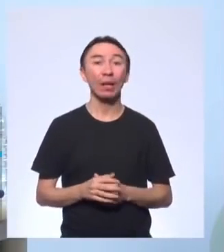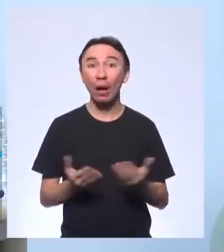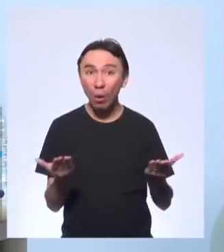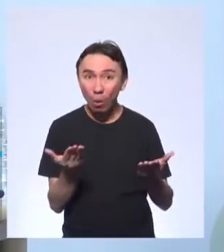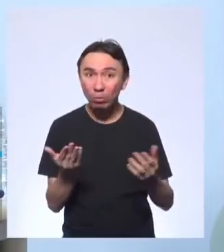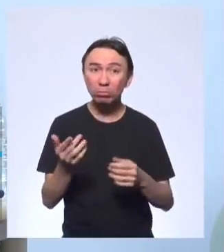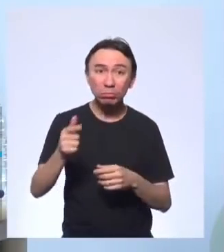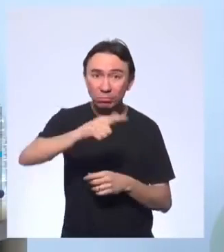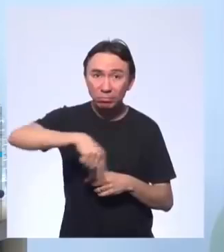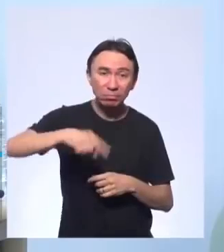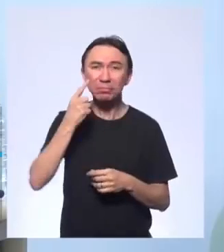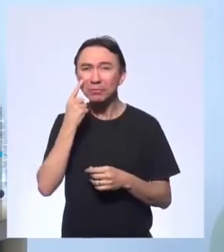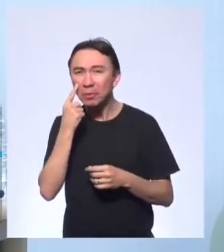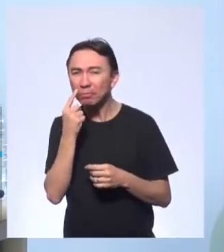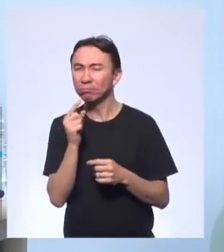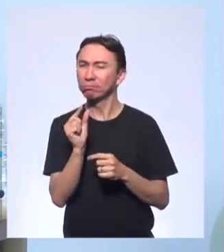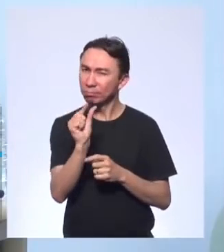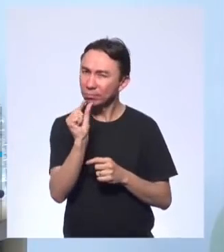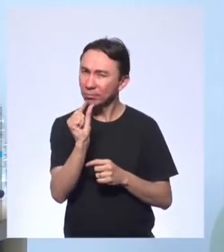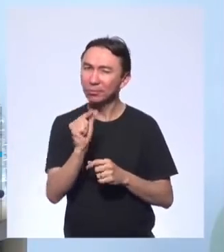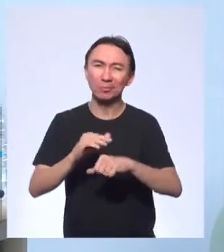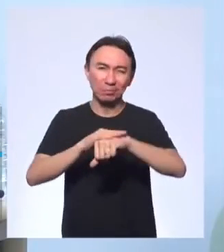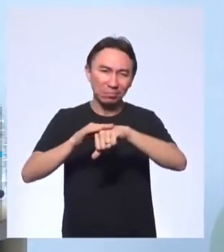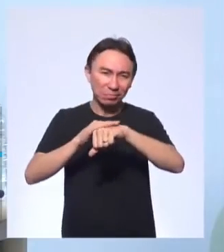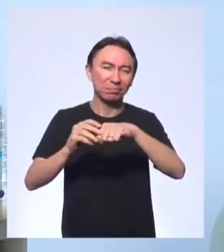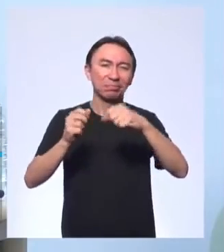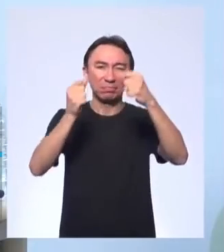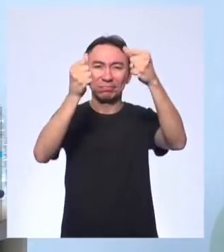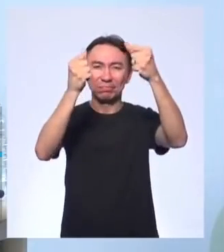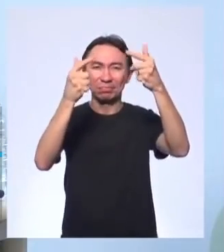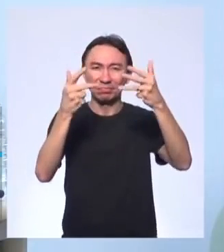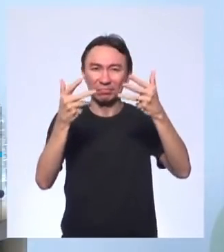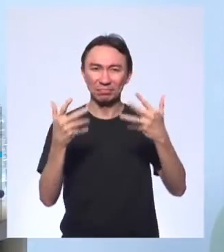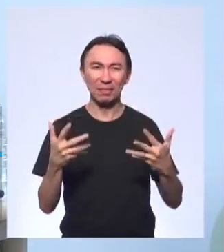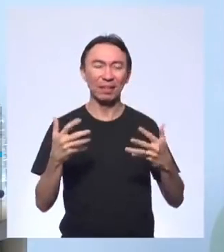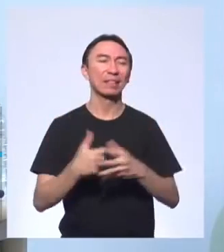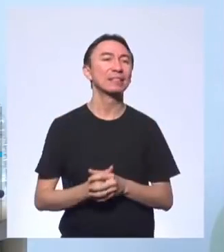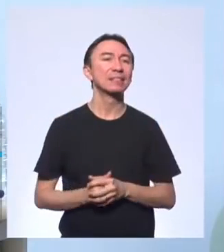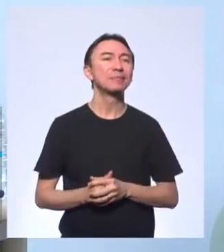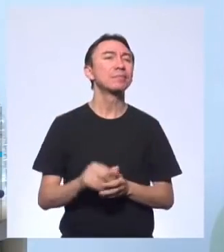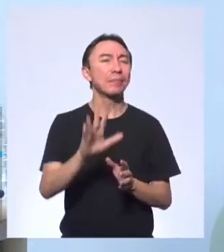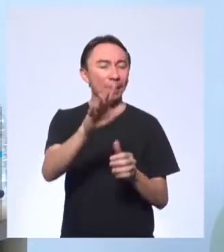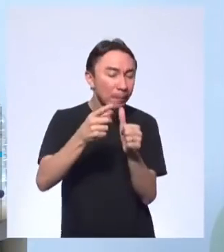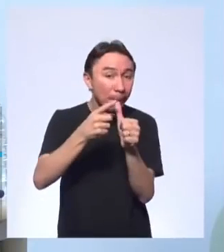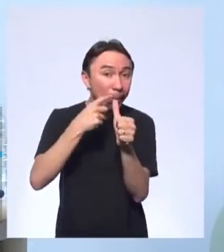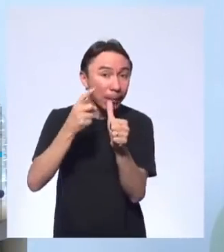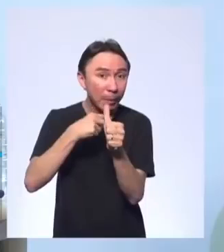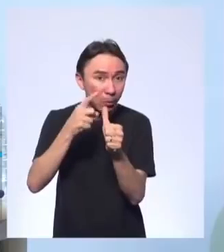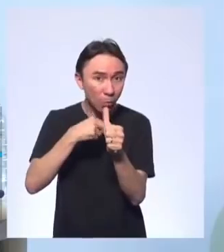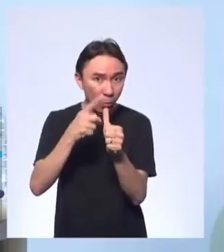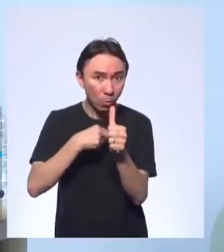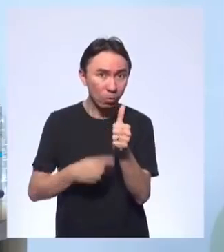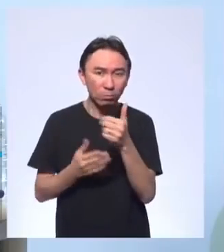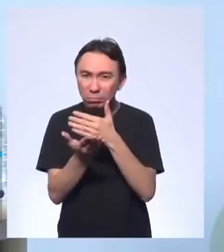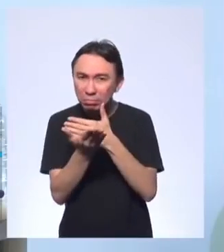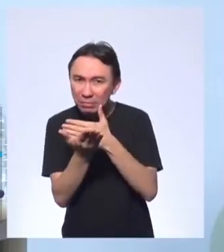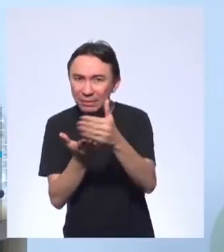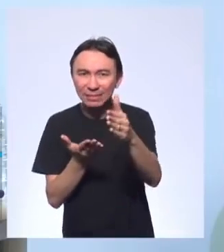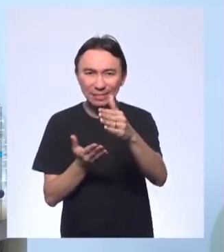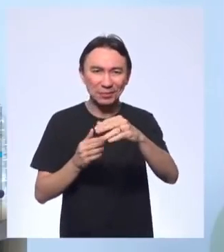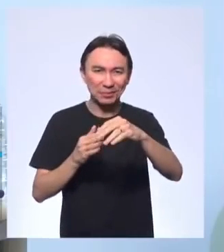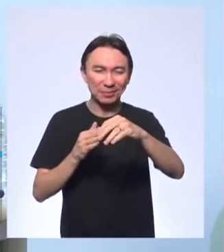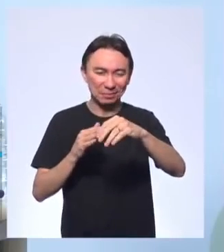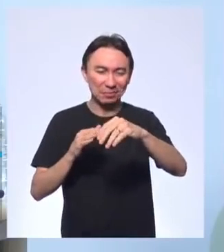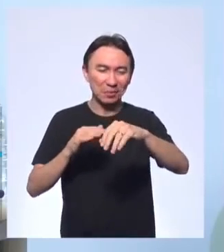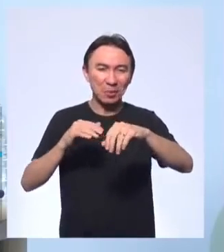isso, tá? Então, gente, primeiro, antes da gente entrar exatamente nas doenças que